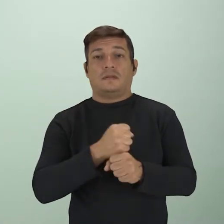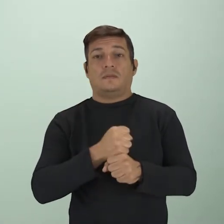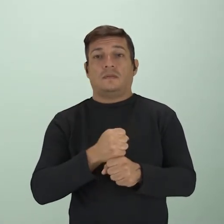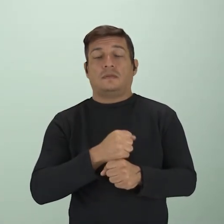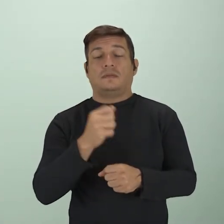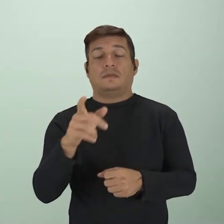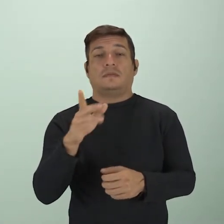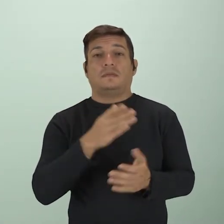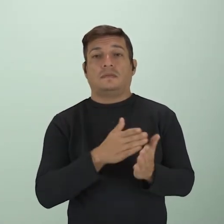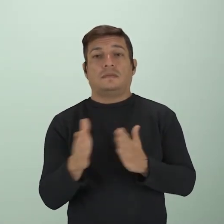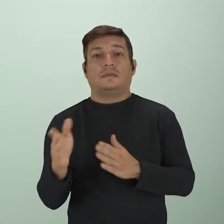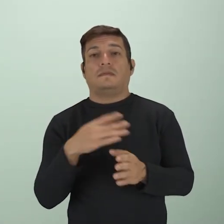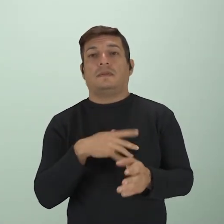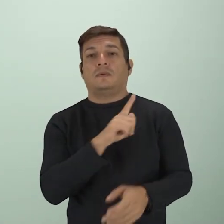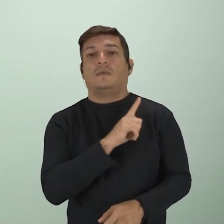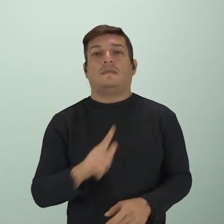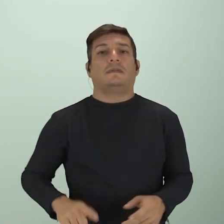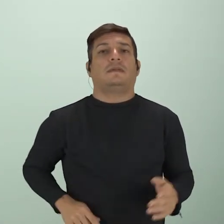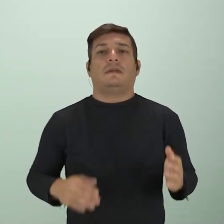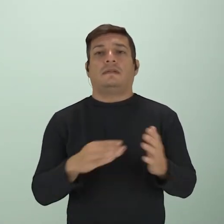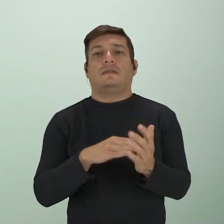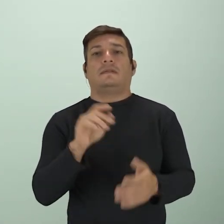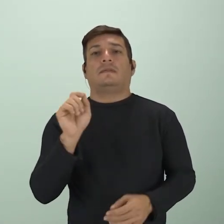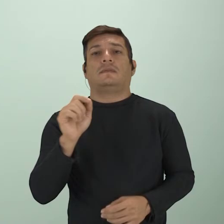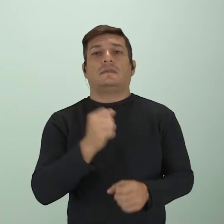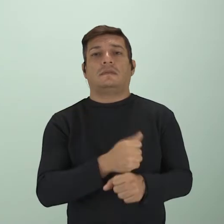daí ele vai governar até